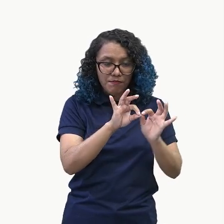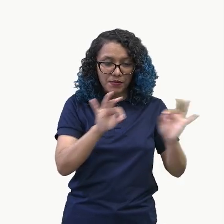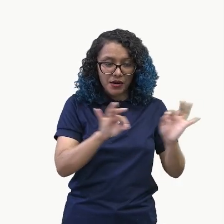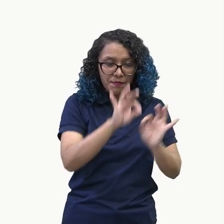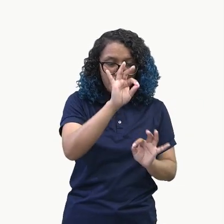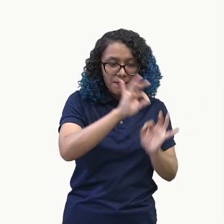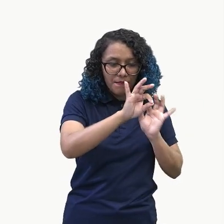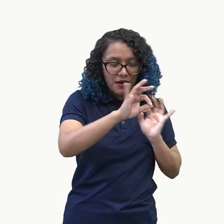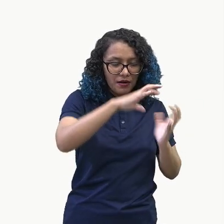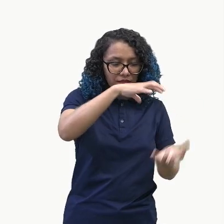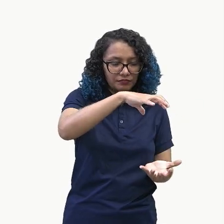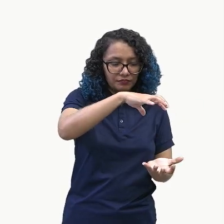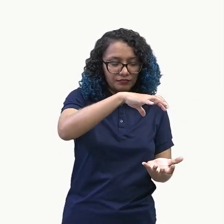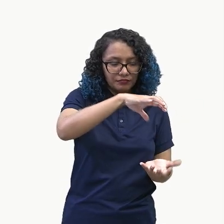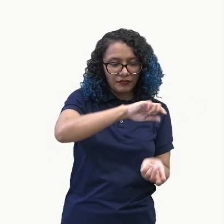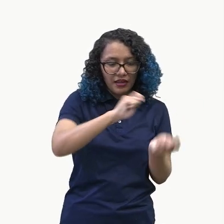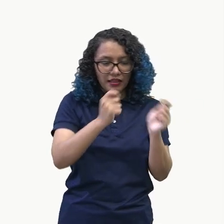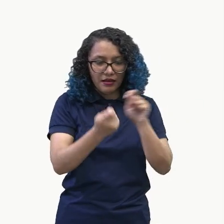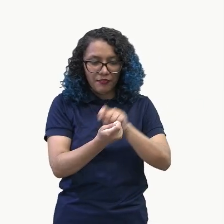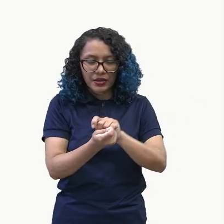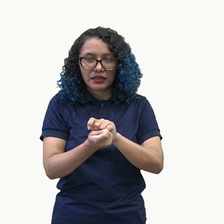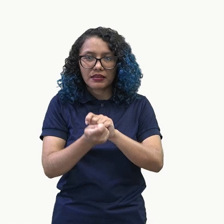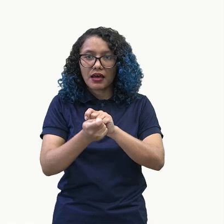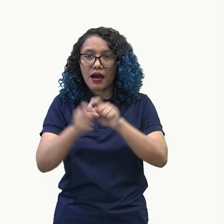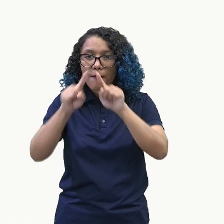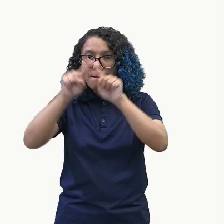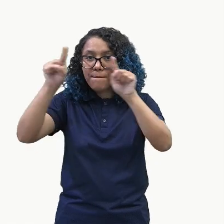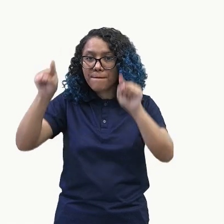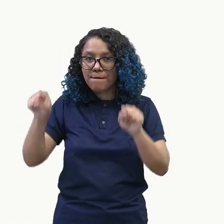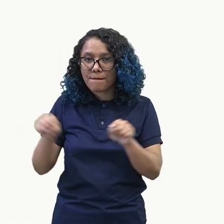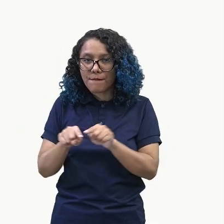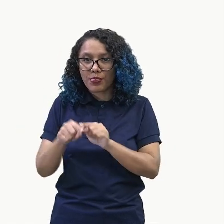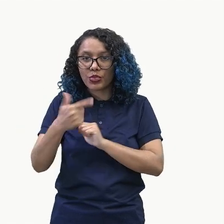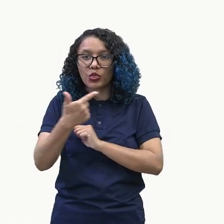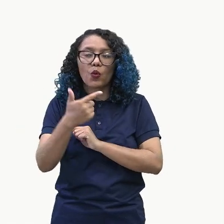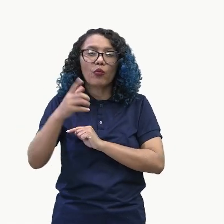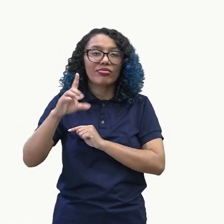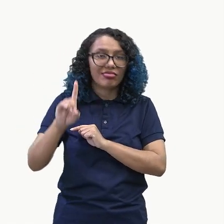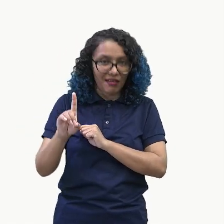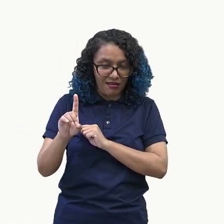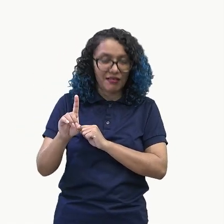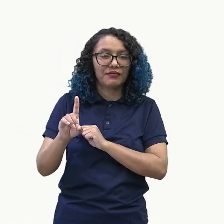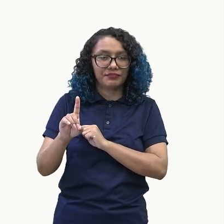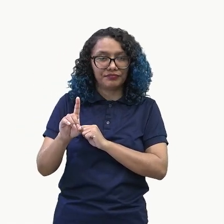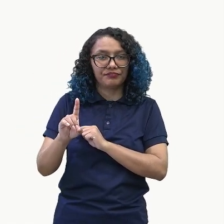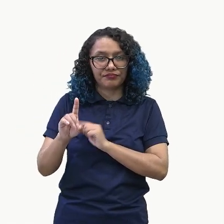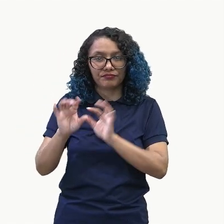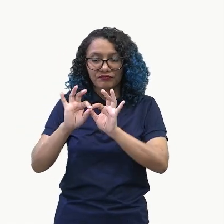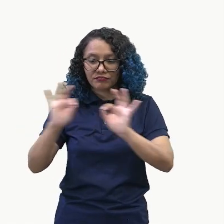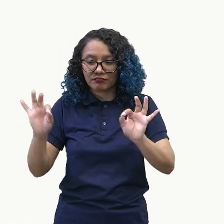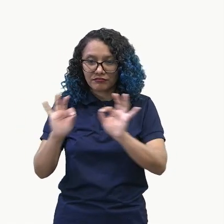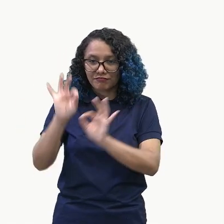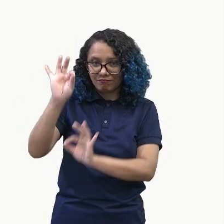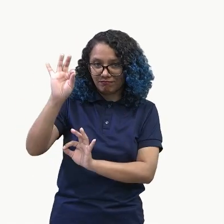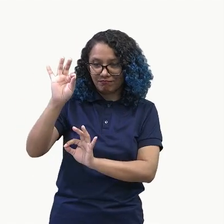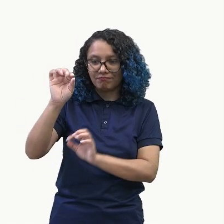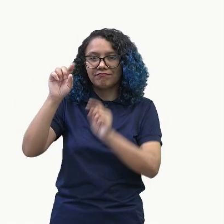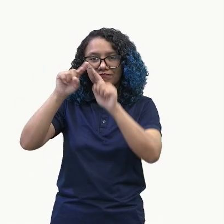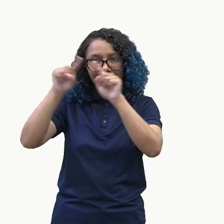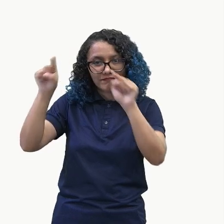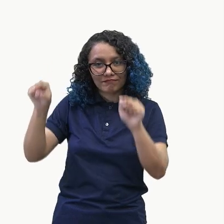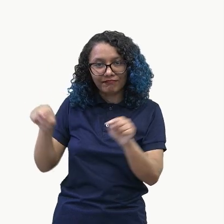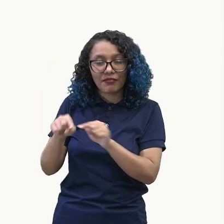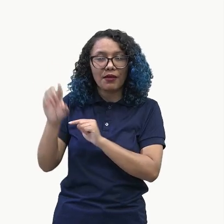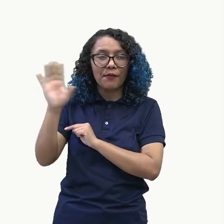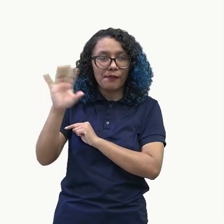superfície plana e para um plano bidimensional, que é o nosso mapinha, tá?